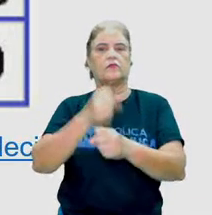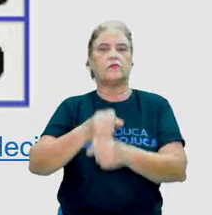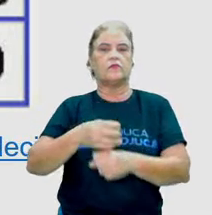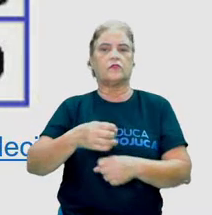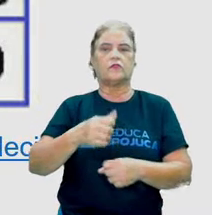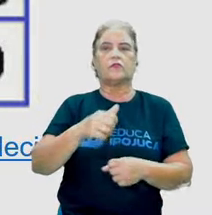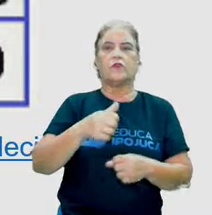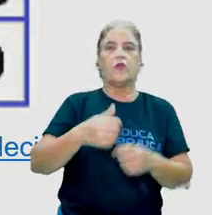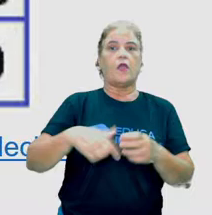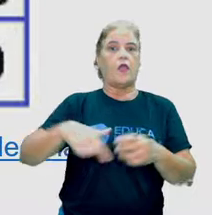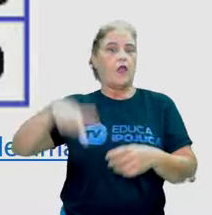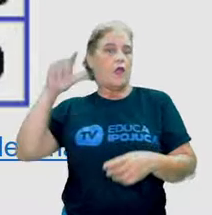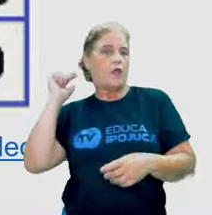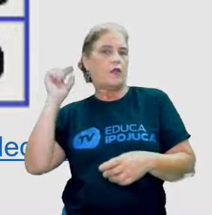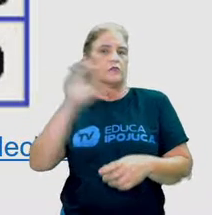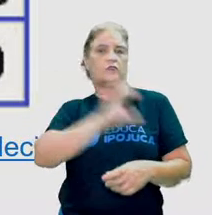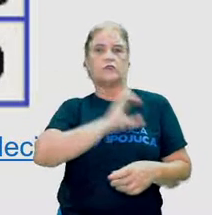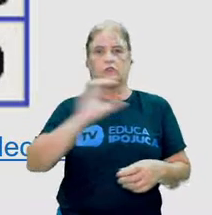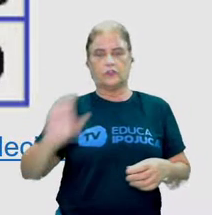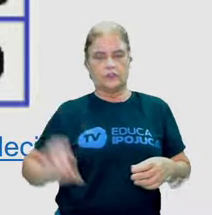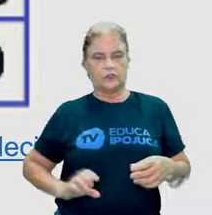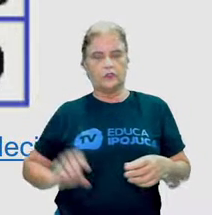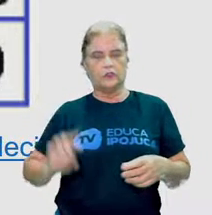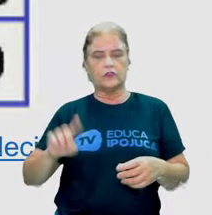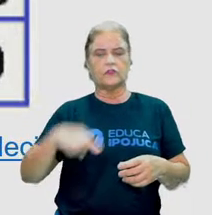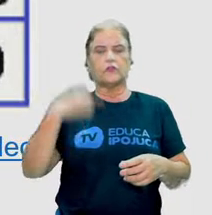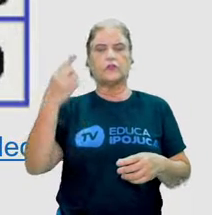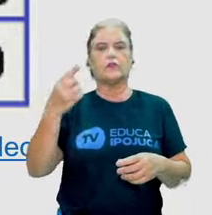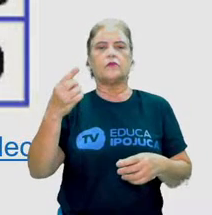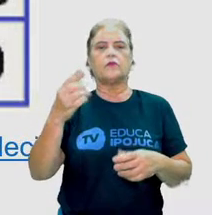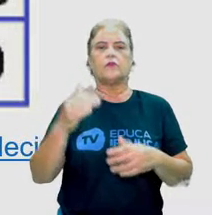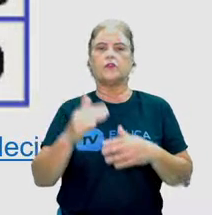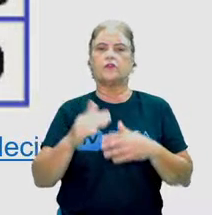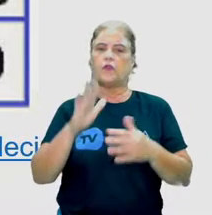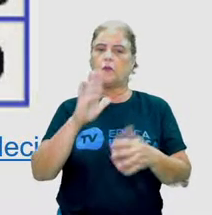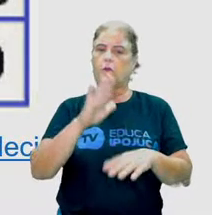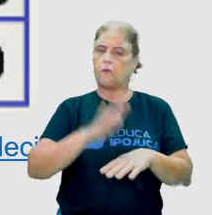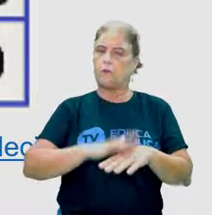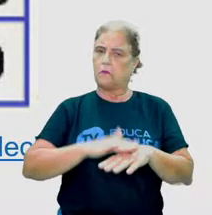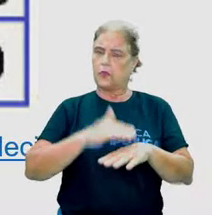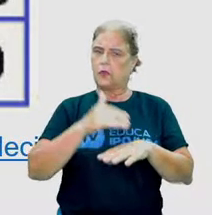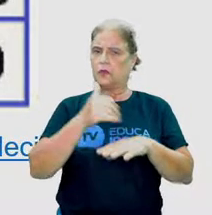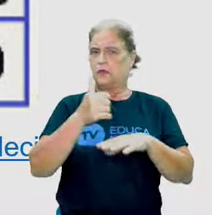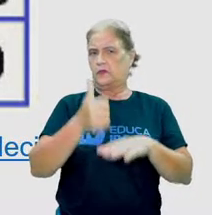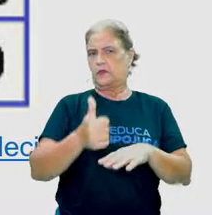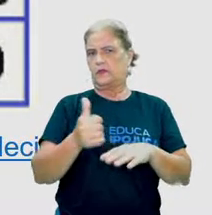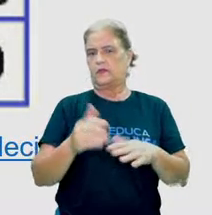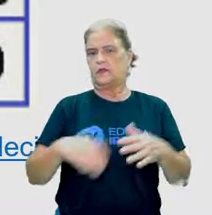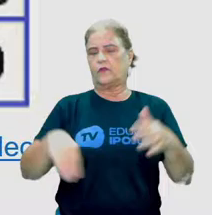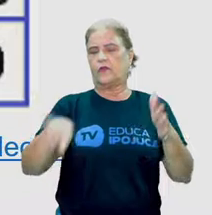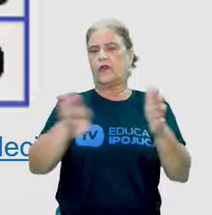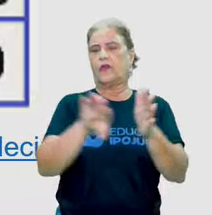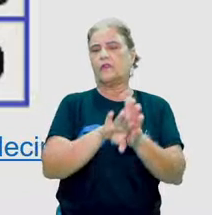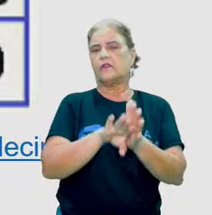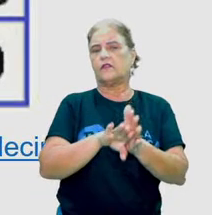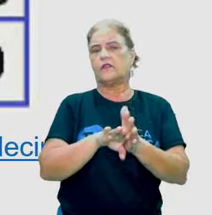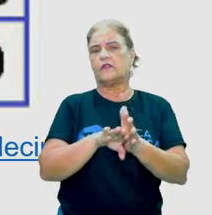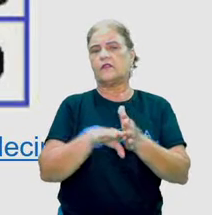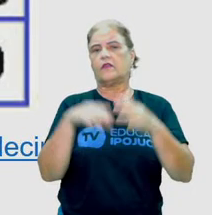seguida, esses rabiscos foram se aprimorando, certo? Até chegar no